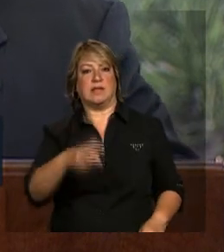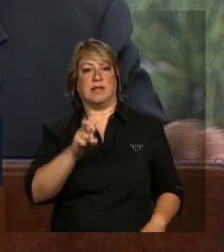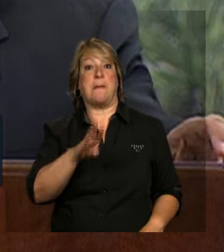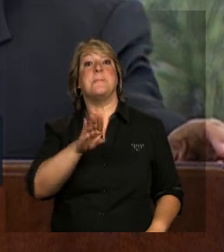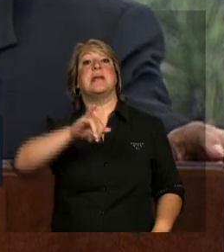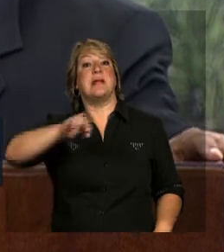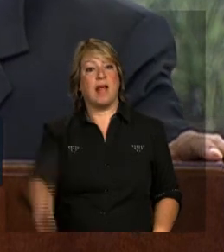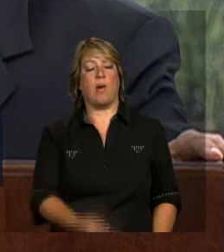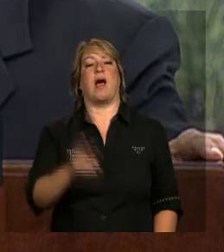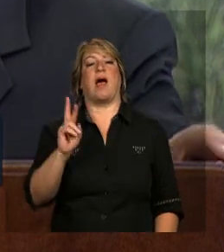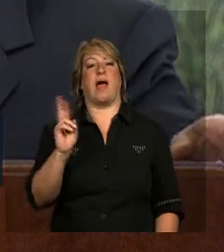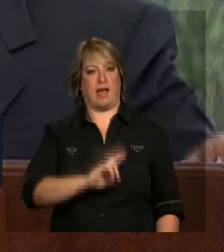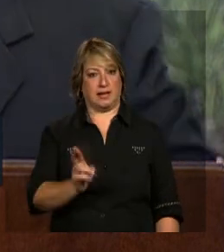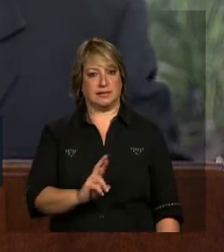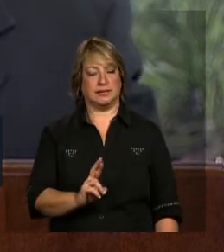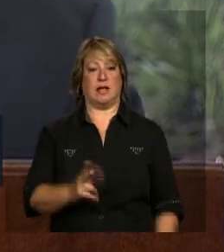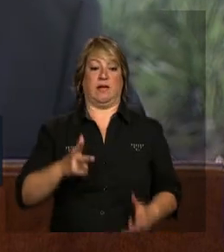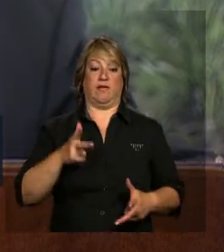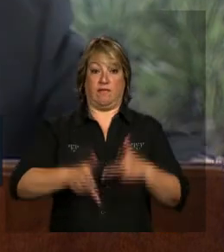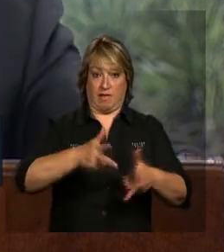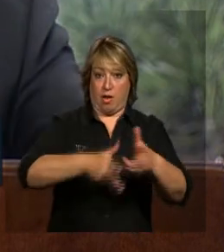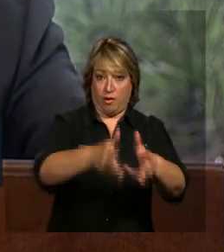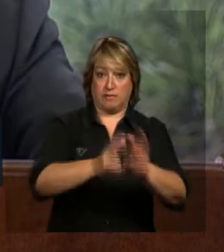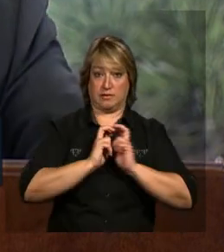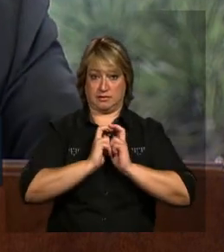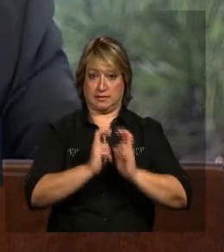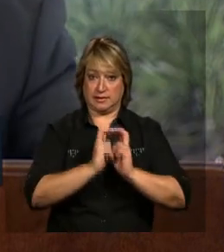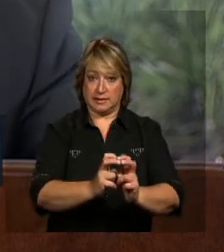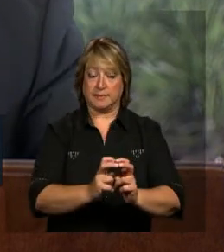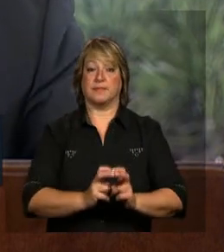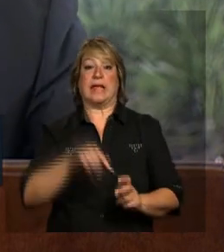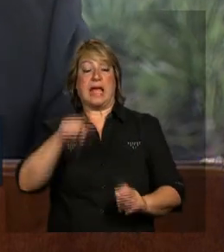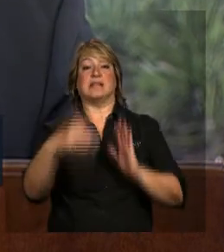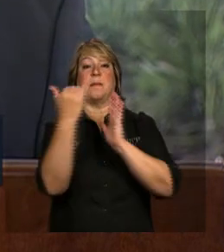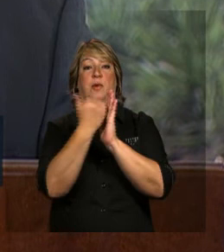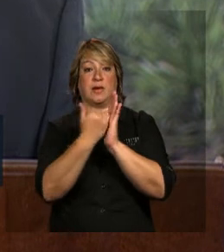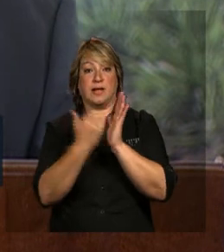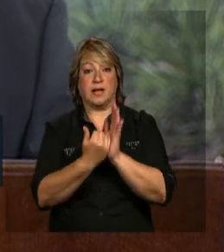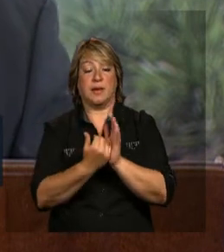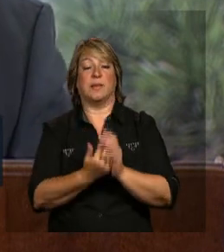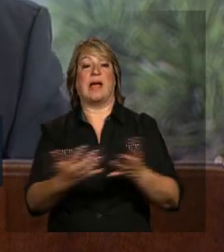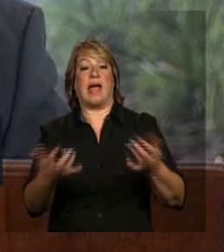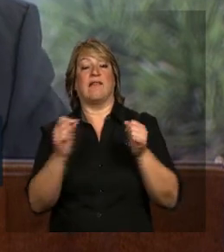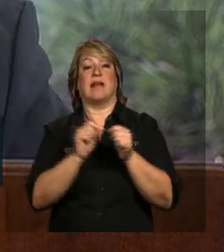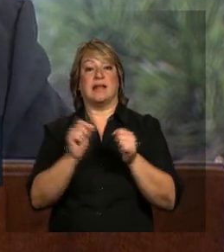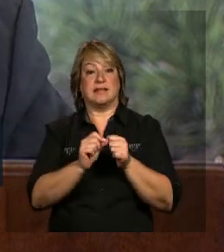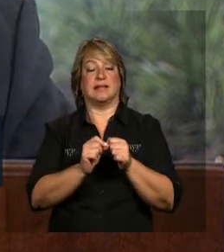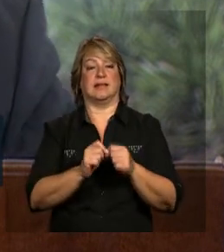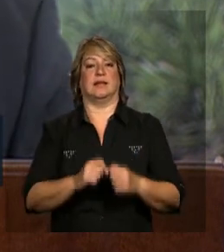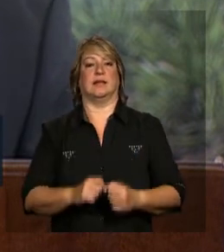meio bilhões de reais em ferrovias e o programa prevê investimentos